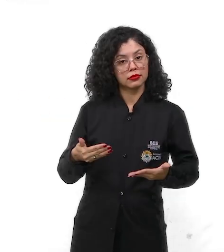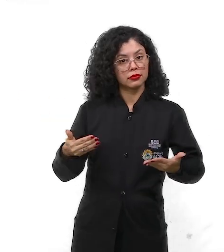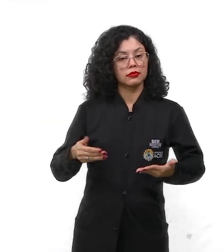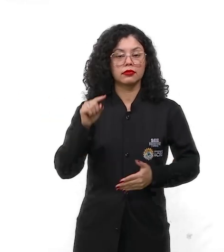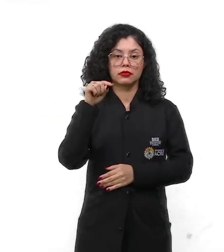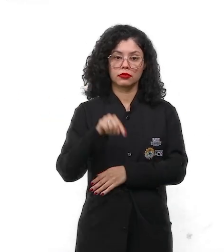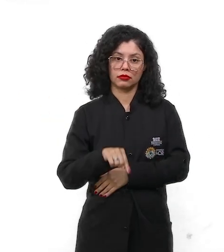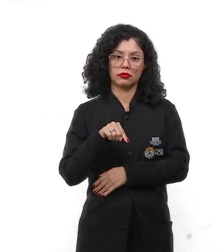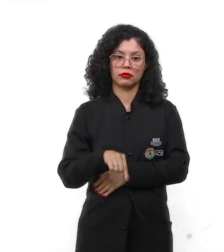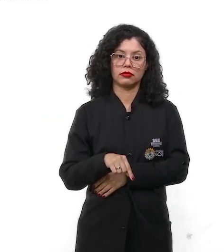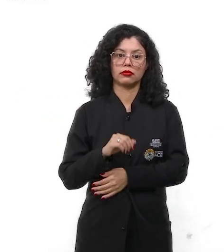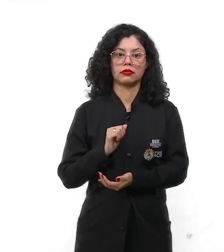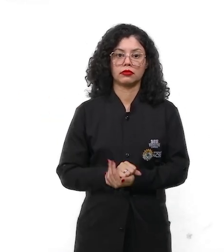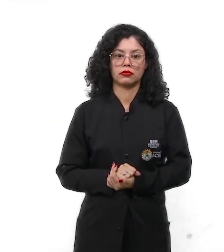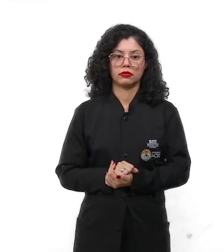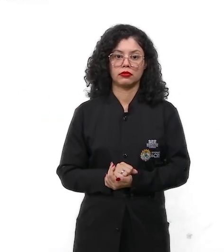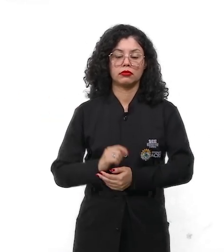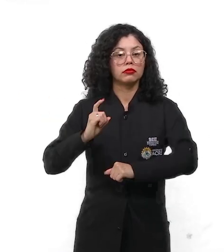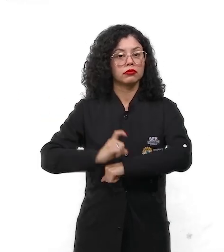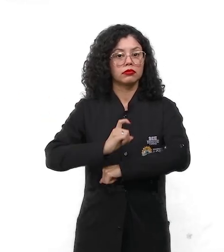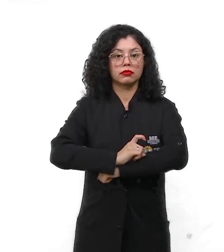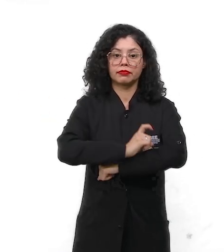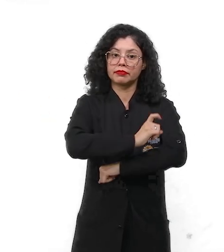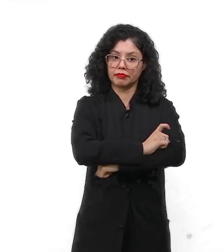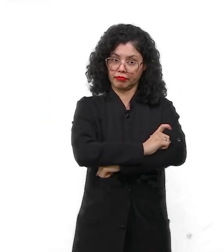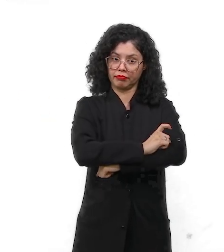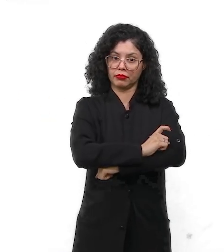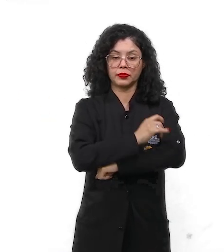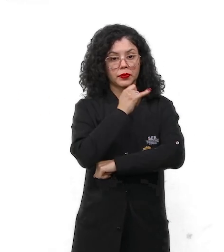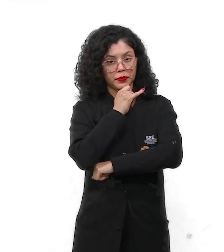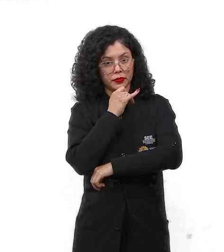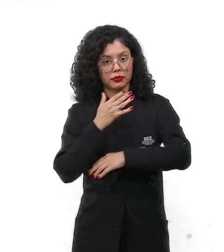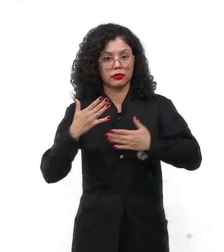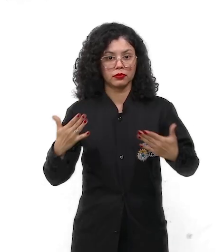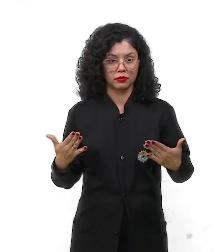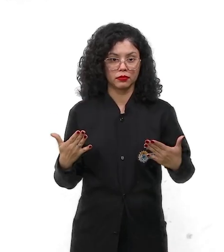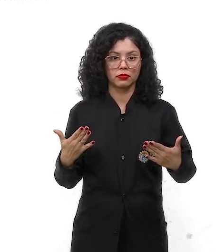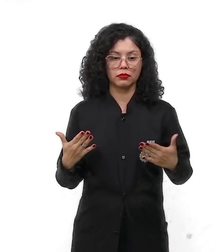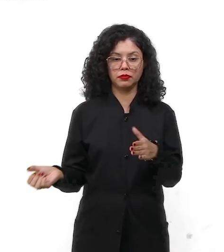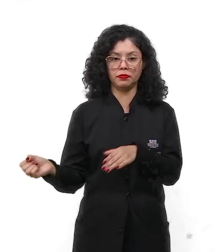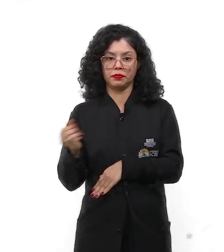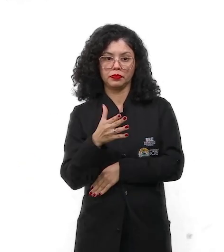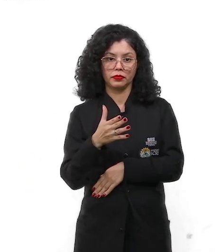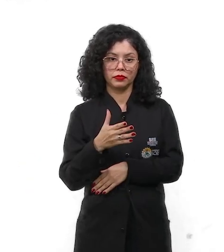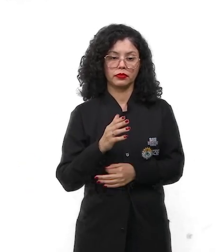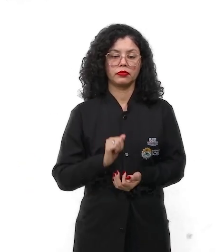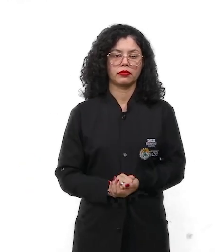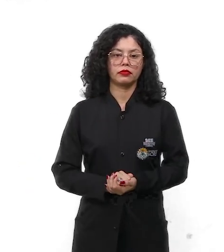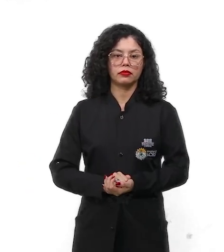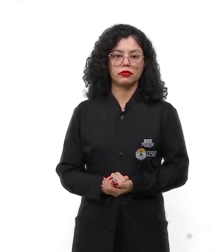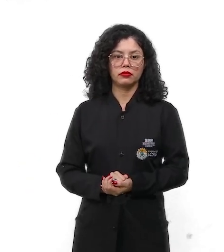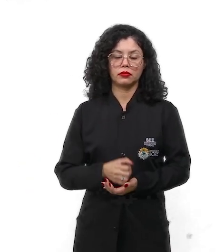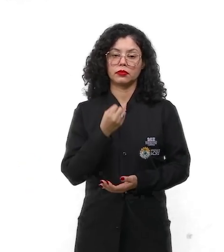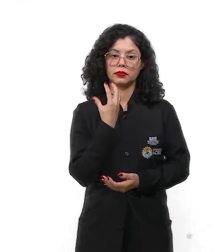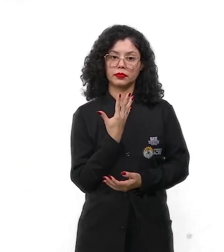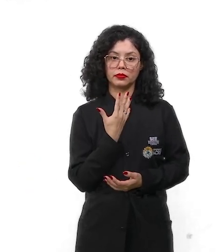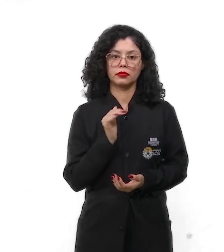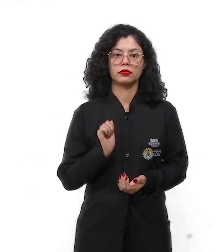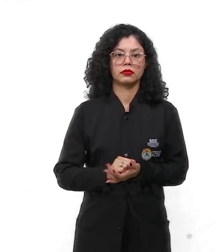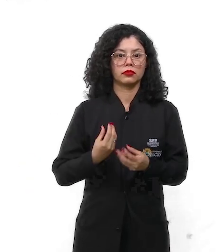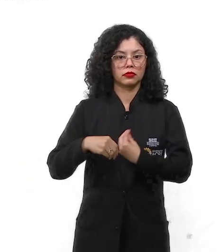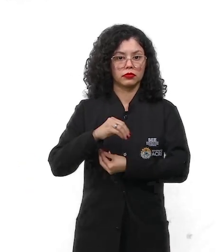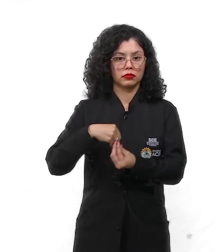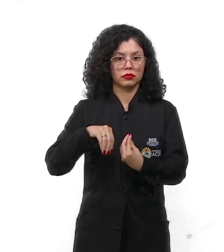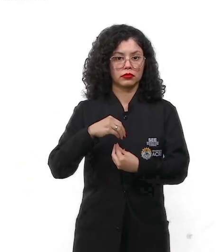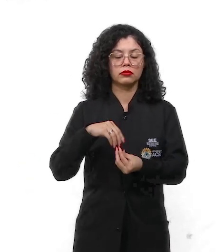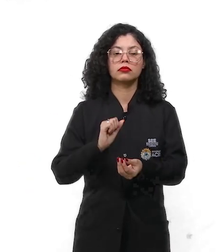tempos, um dinossauro. Isso é reviver uma espécie extinta. Bom, os envolvidos,